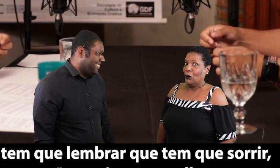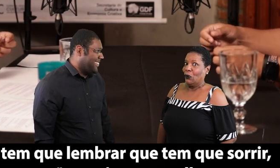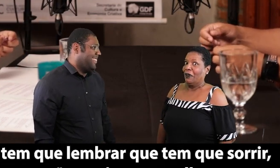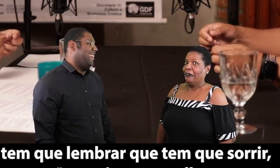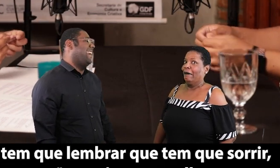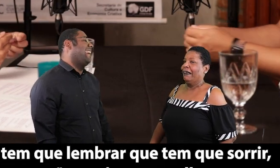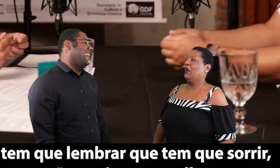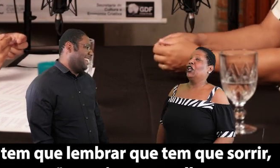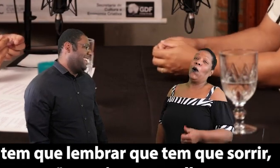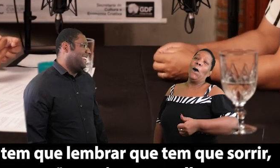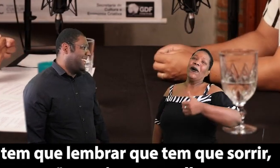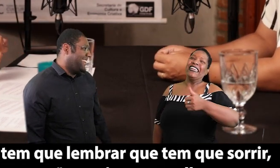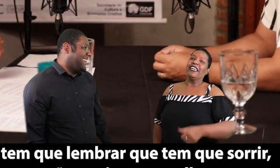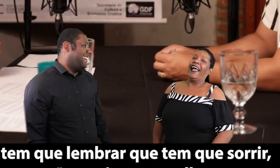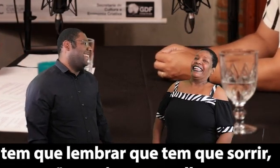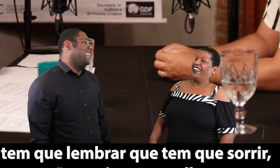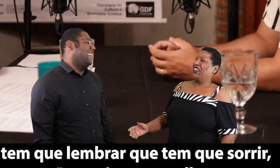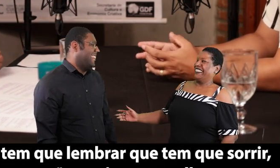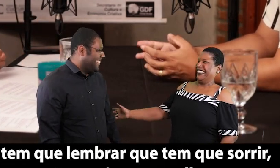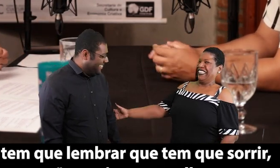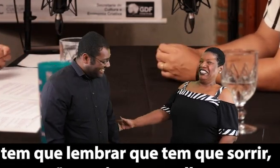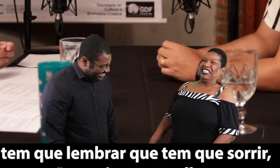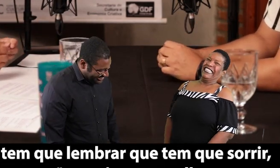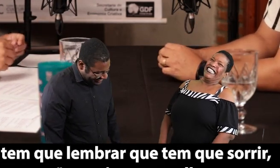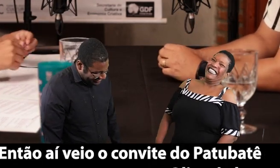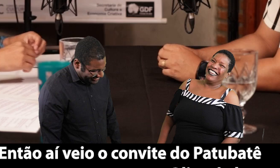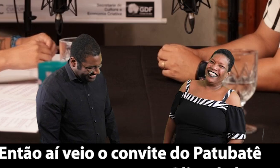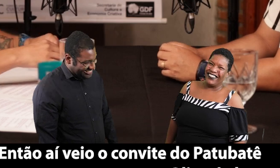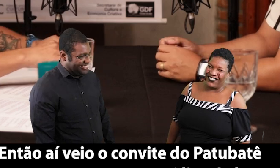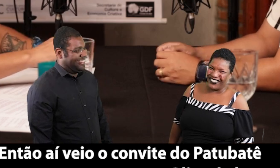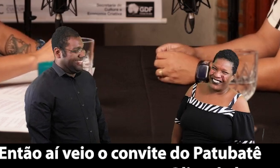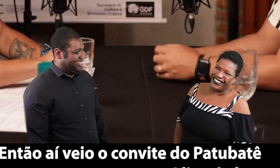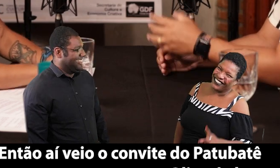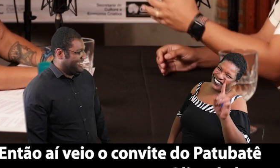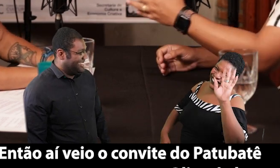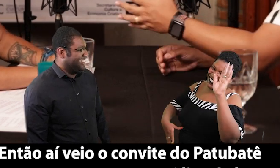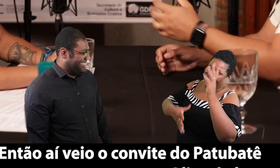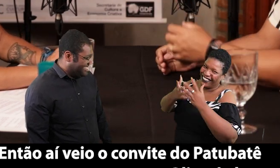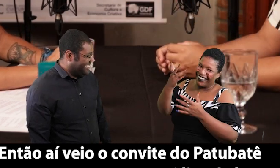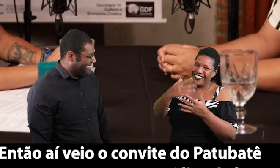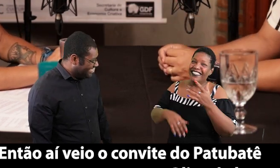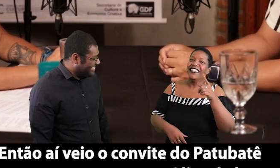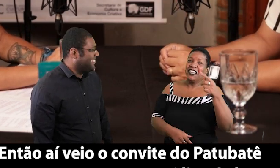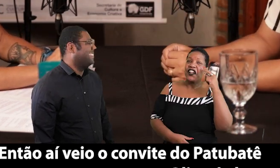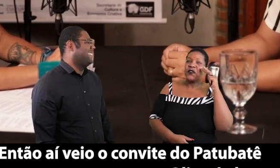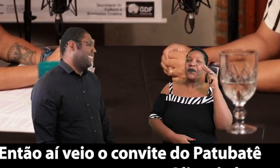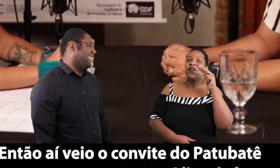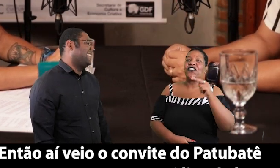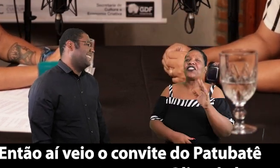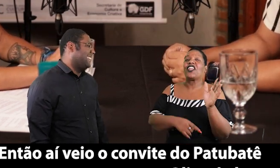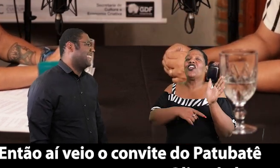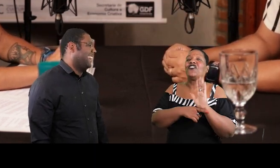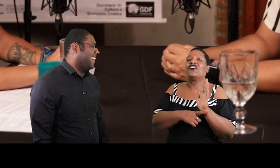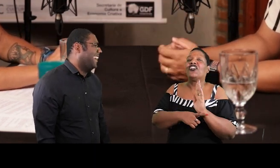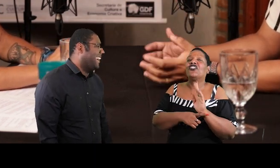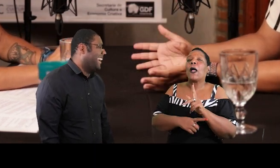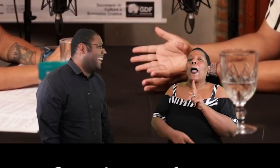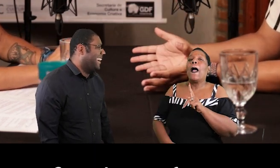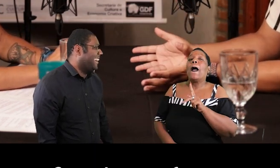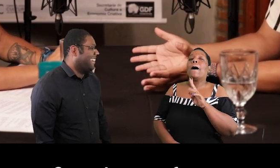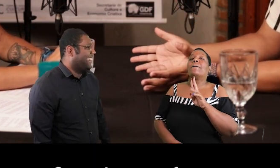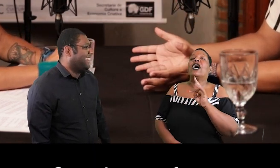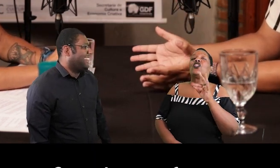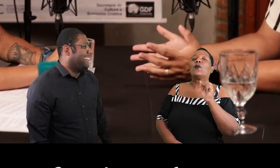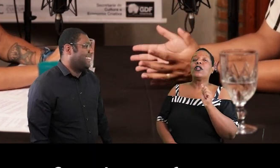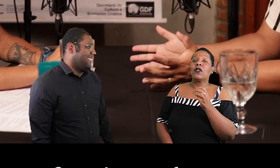E aí tem que lembrar que tem que sorrir, né? Então você se atrapalhava. Aí veio o convite do Pato Bater pra gente tocar nas Olimpíadas. Ficar